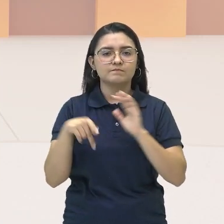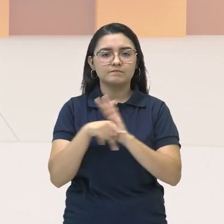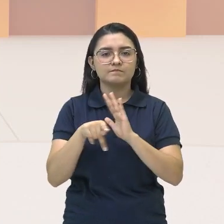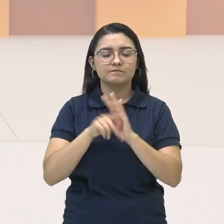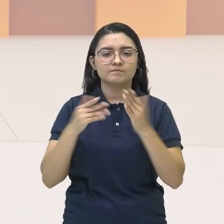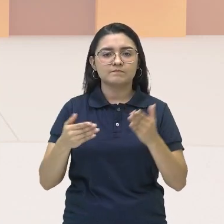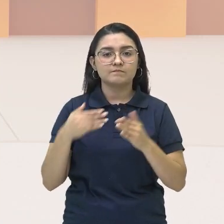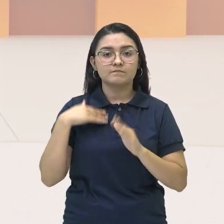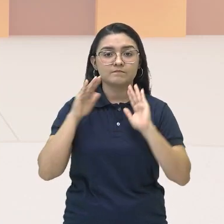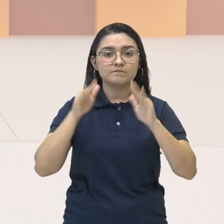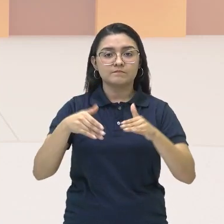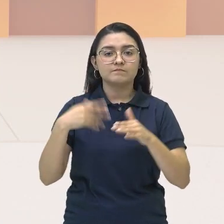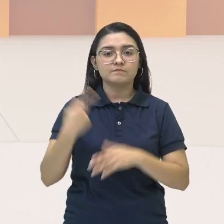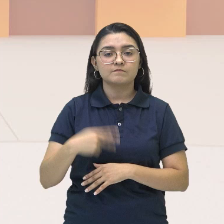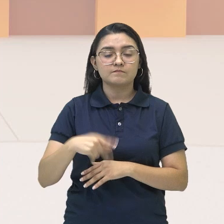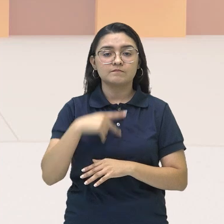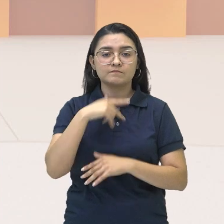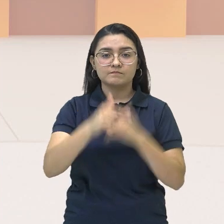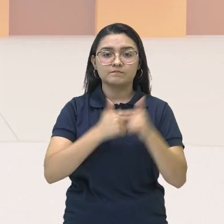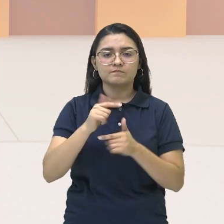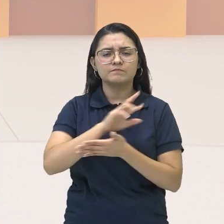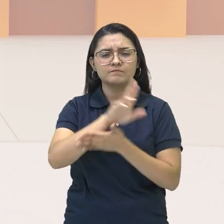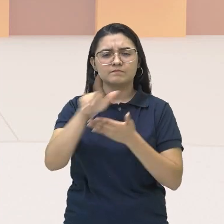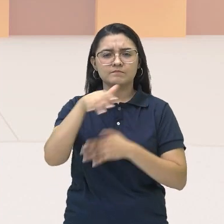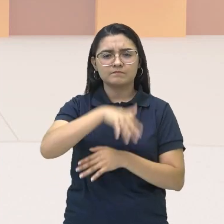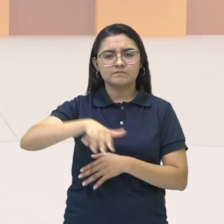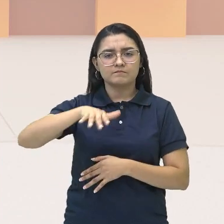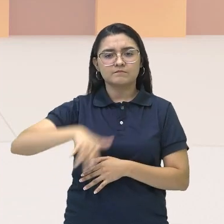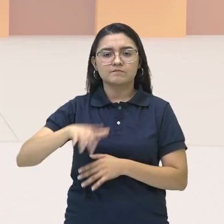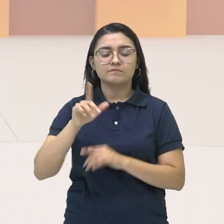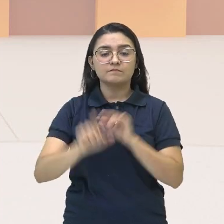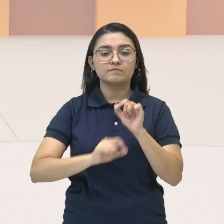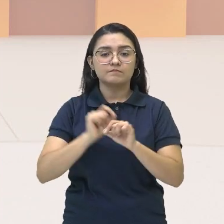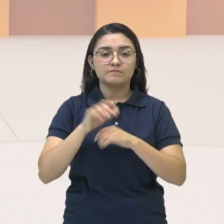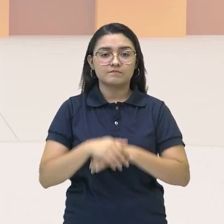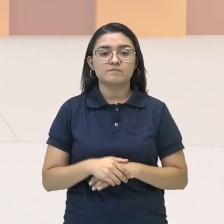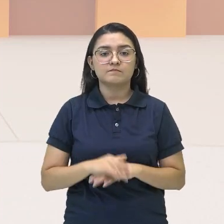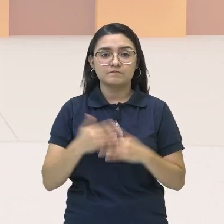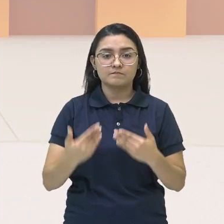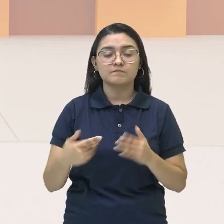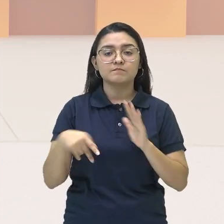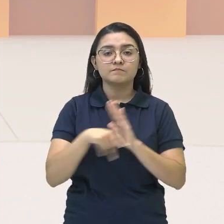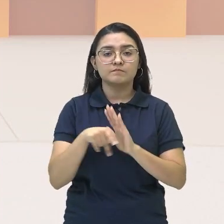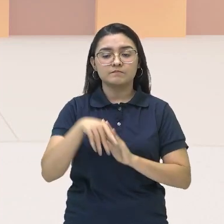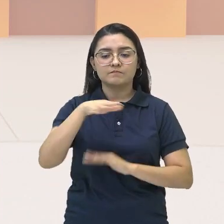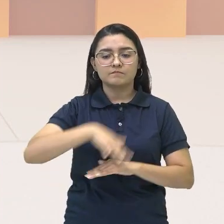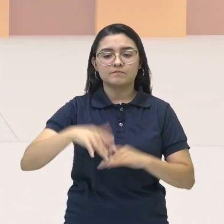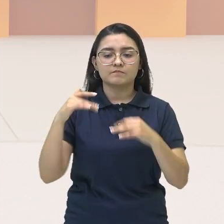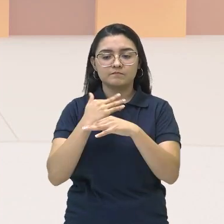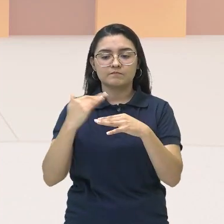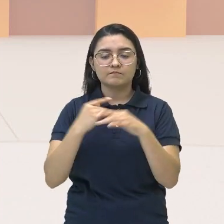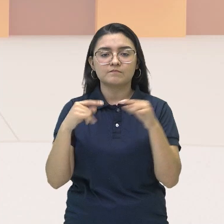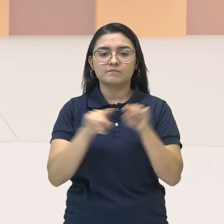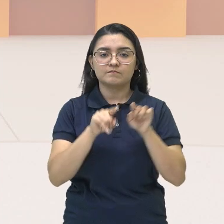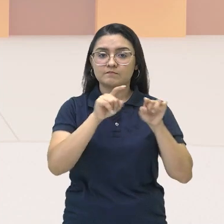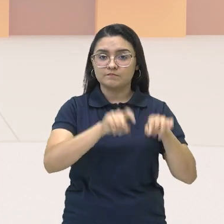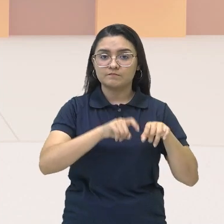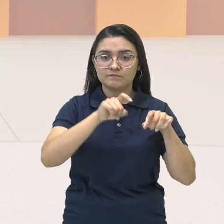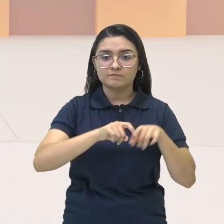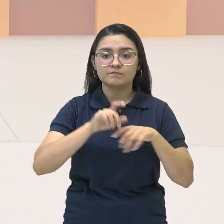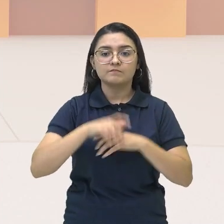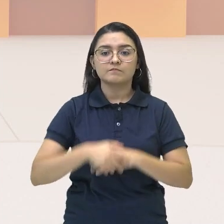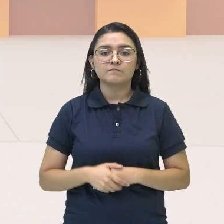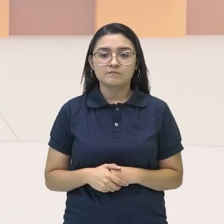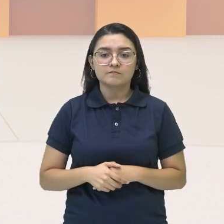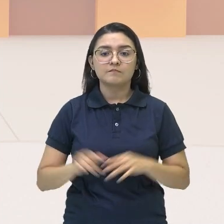a realidade do trabalho nos diferentes mundos, né, que nós chamamos aqui na realidade urbana, na realidade rural